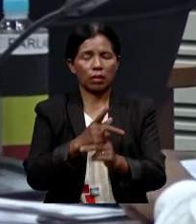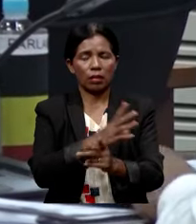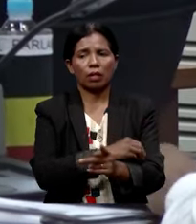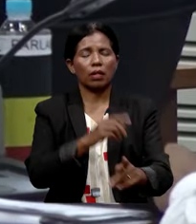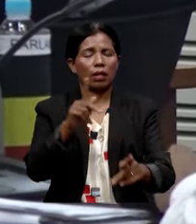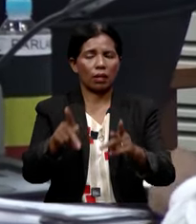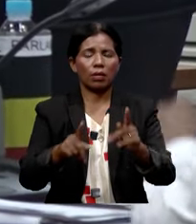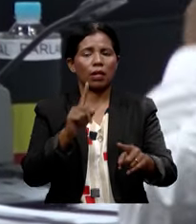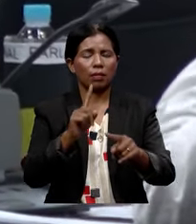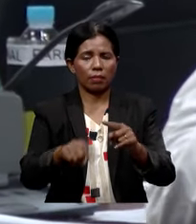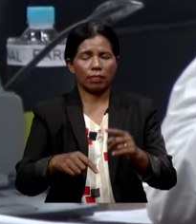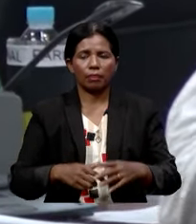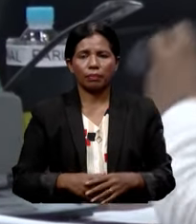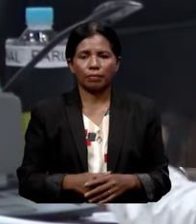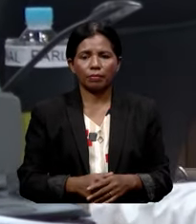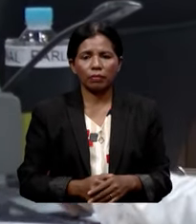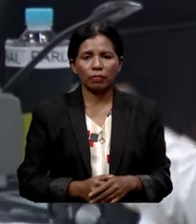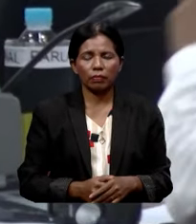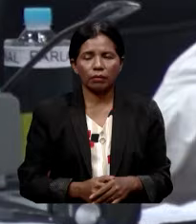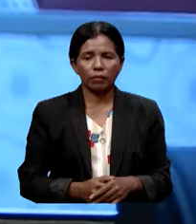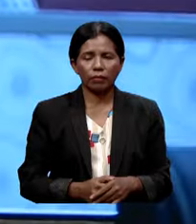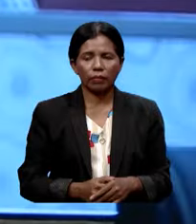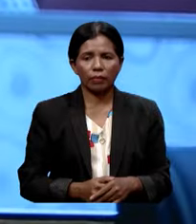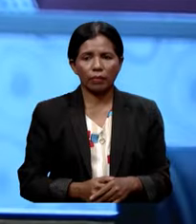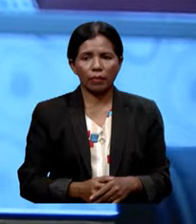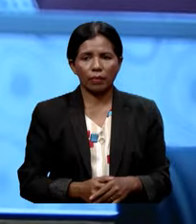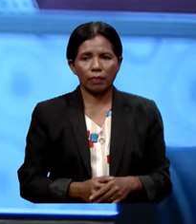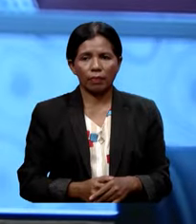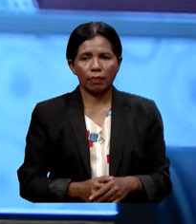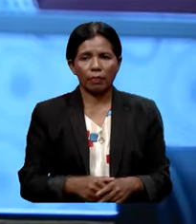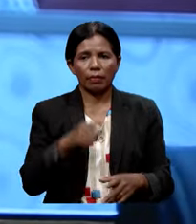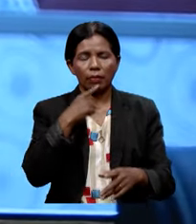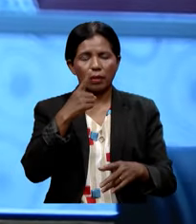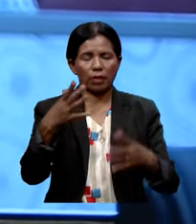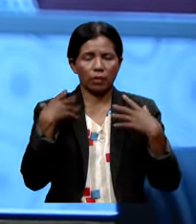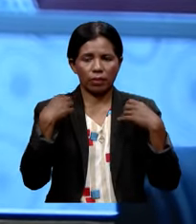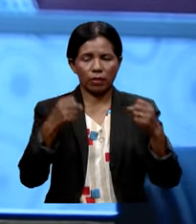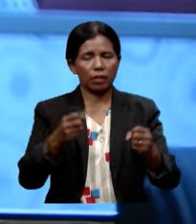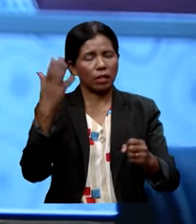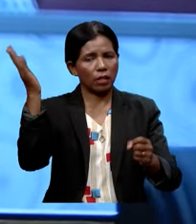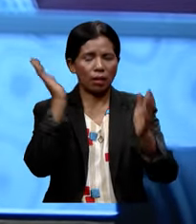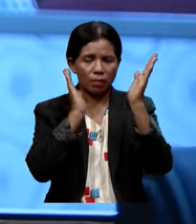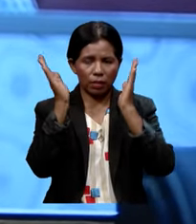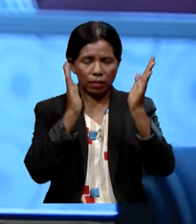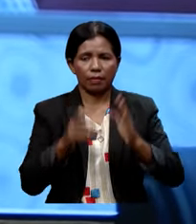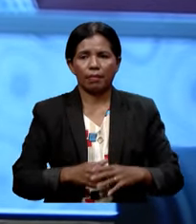Cira lá beleza e vítima. Pior disto tudo, alta forçada e a Malásia.